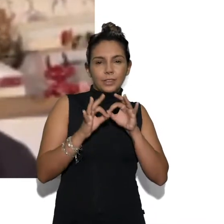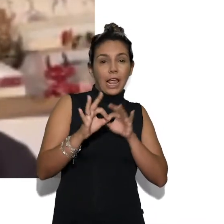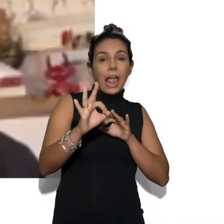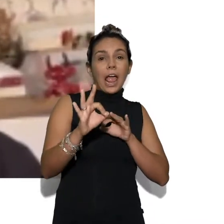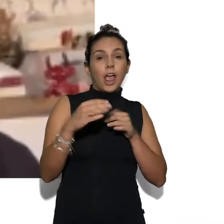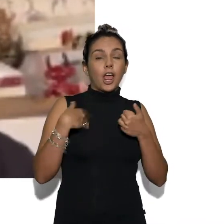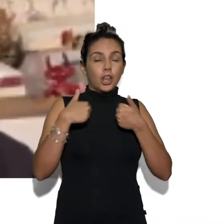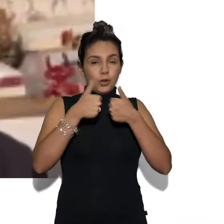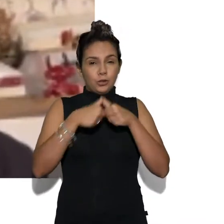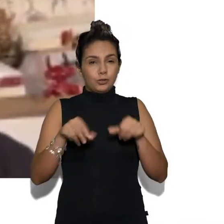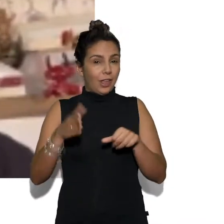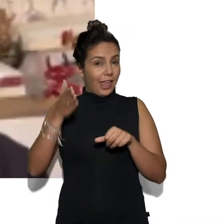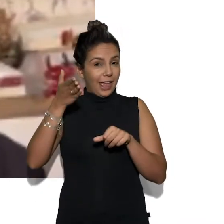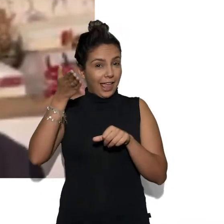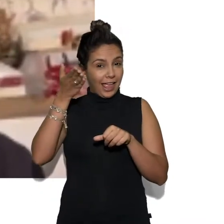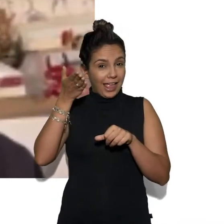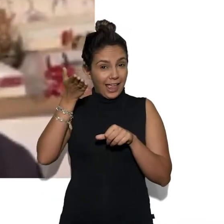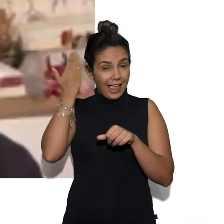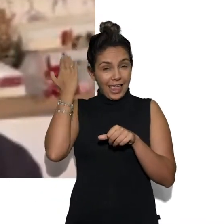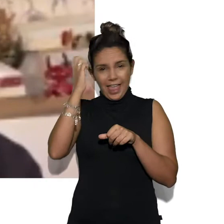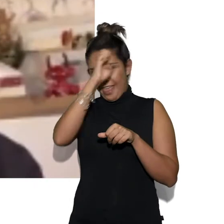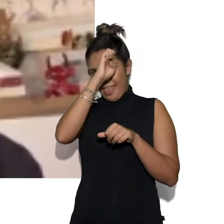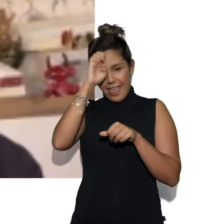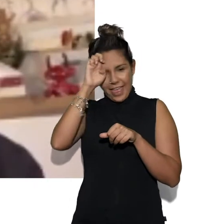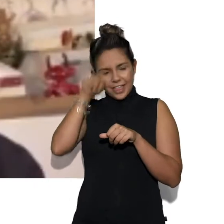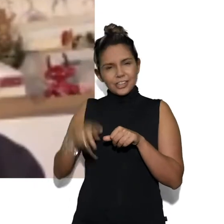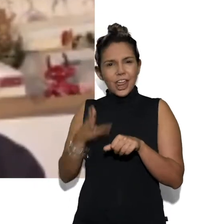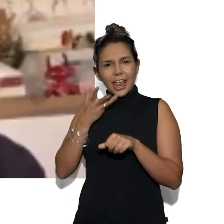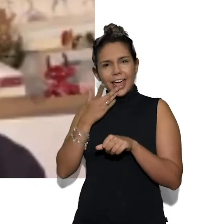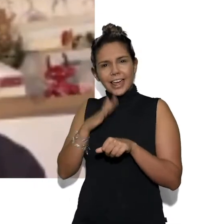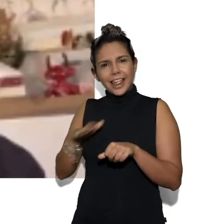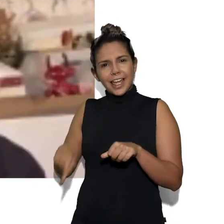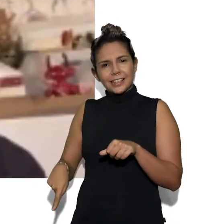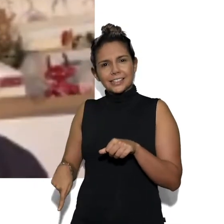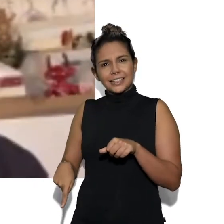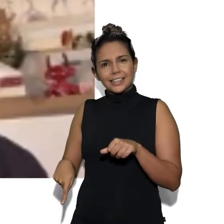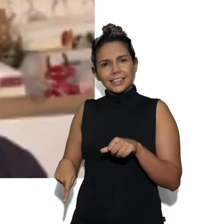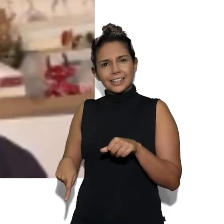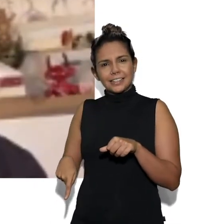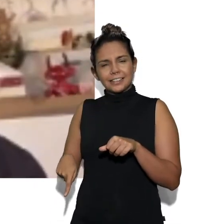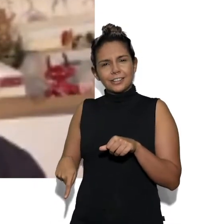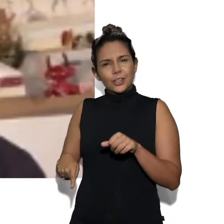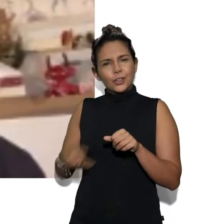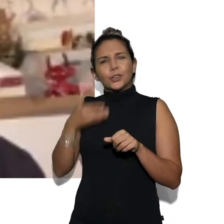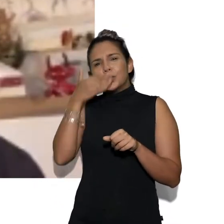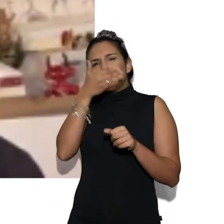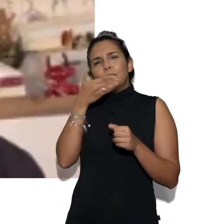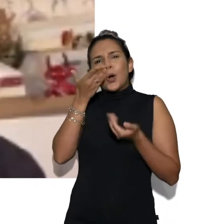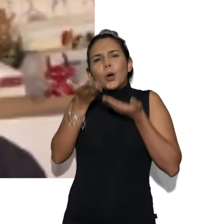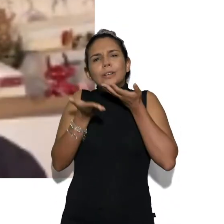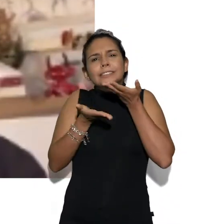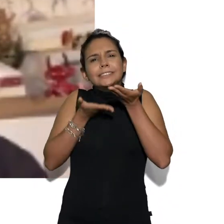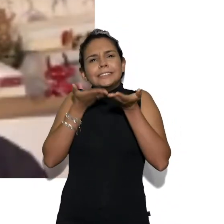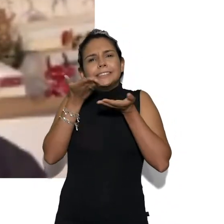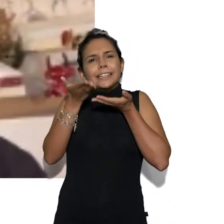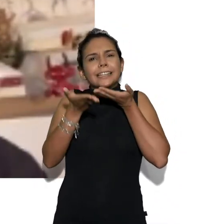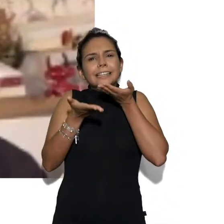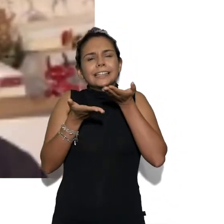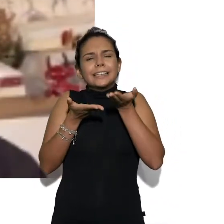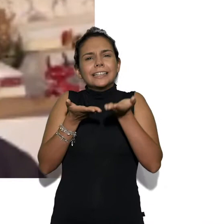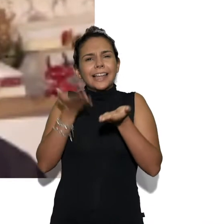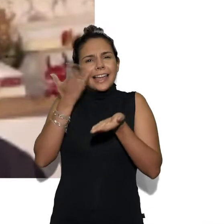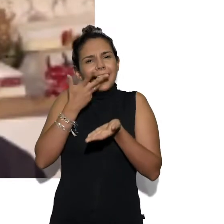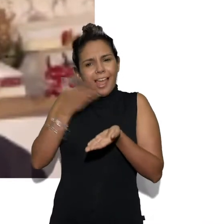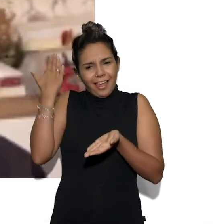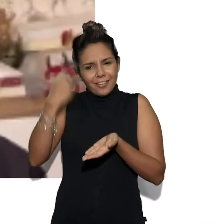estou daquela ética, daquela candura elementar que as